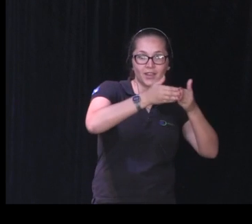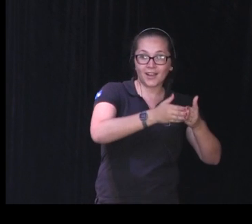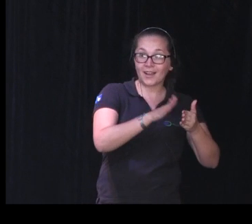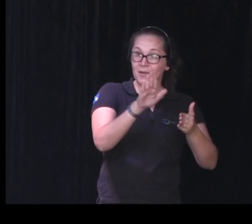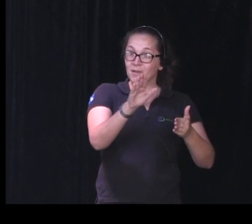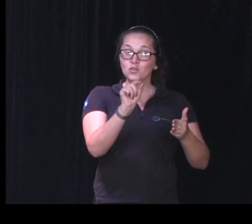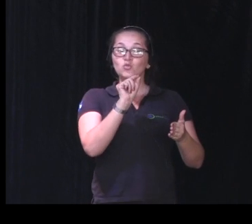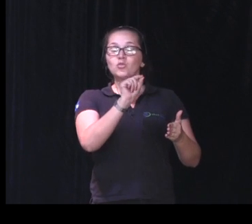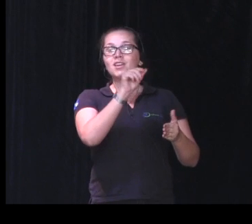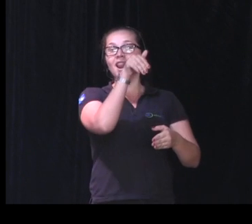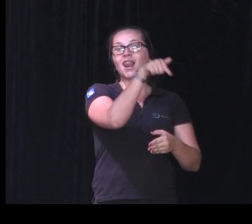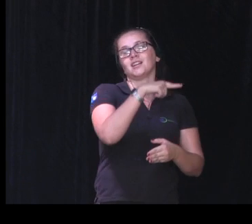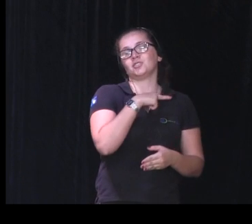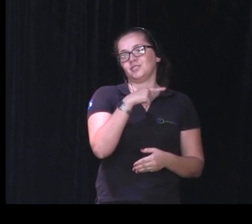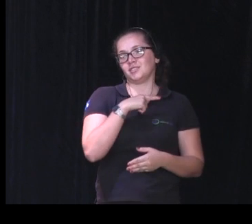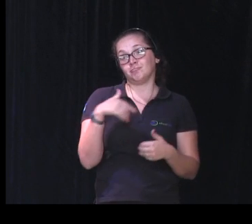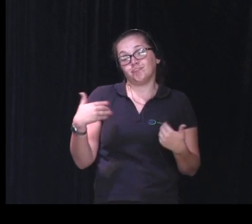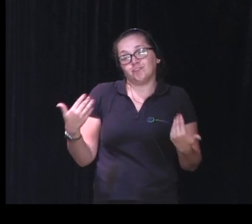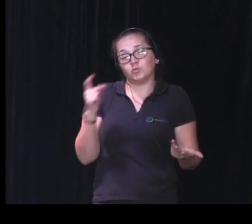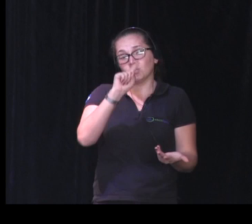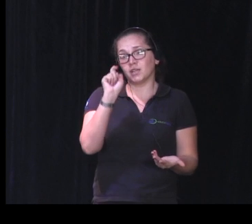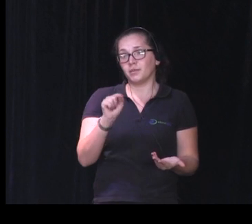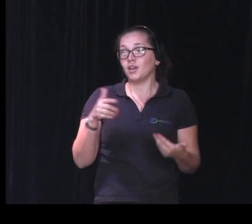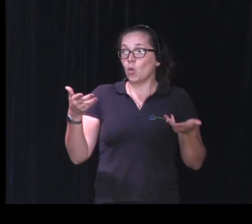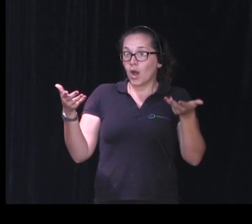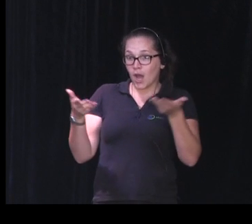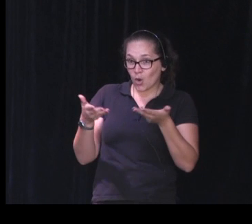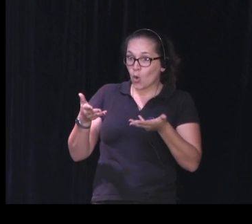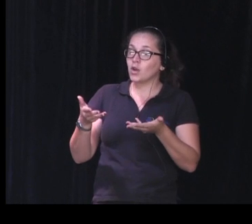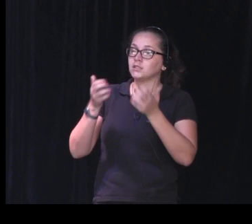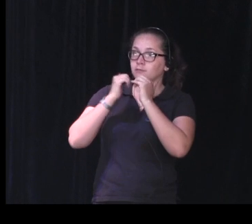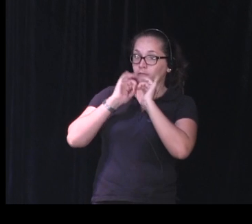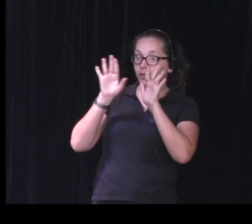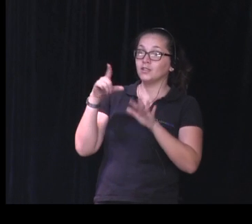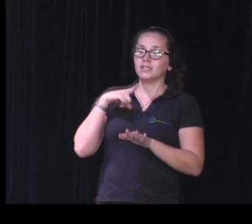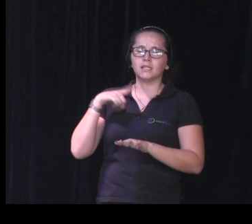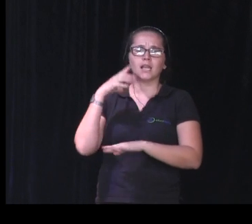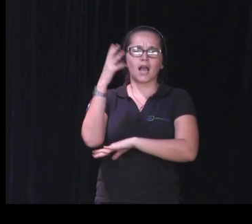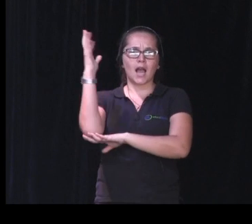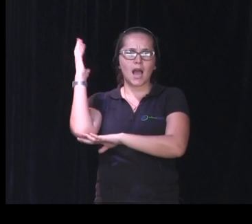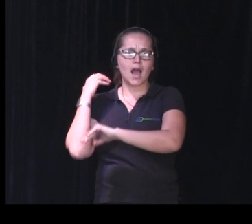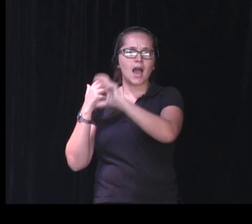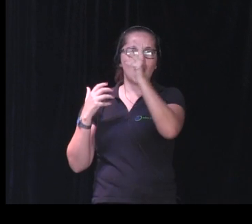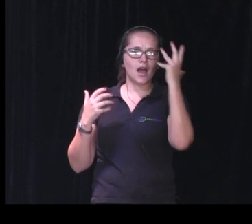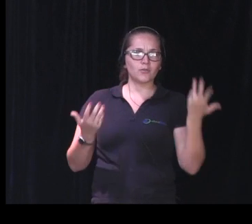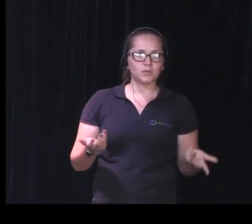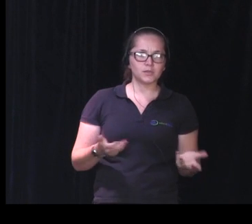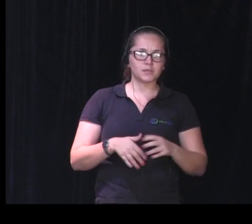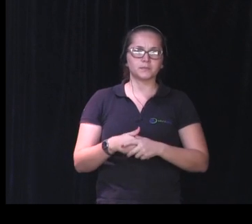Todo mundo sabia como navegar, mas ninguém sabia o que tinha ali, né? Então agora a gente